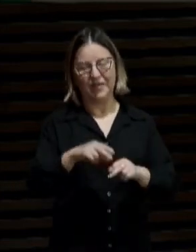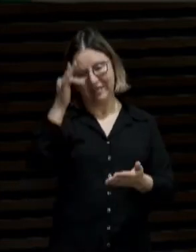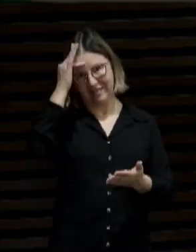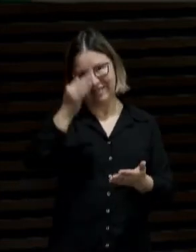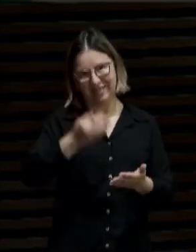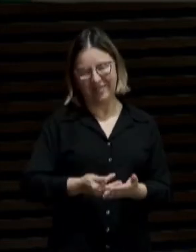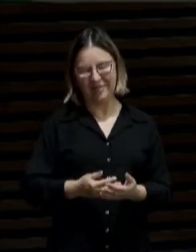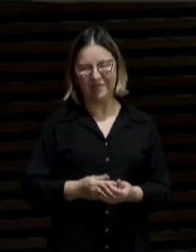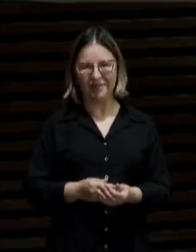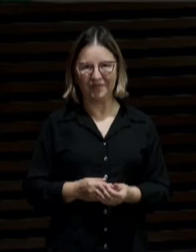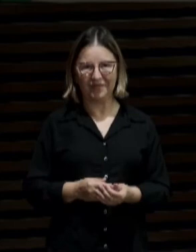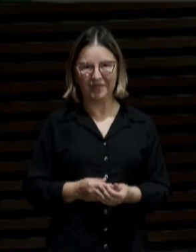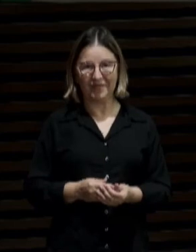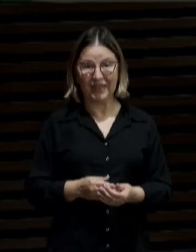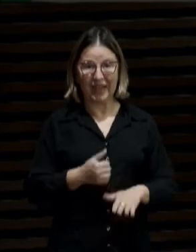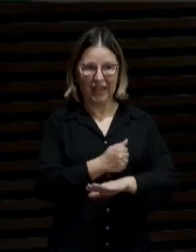Nesse momento que Abraão creu em Deus,